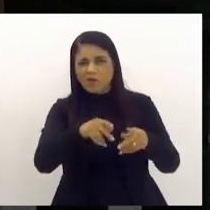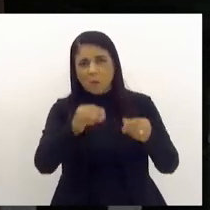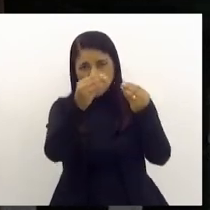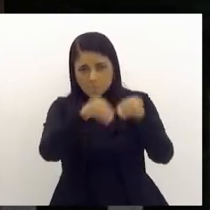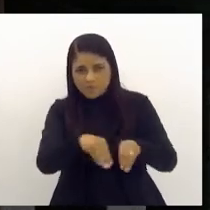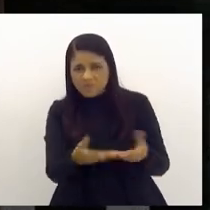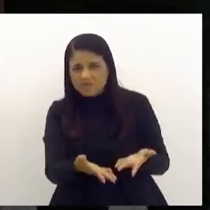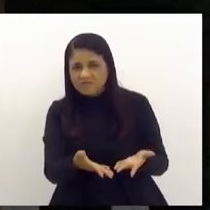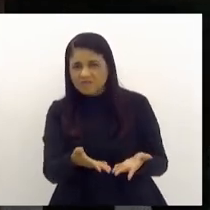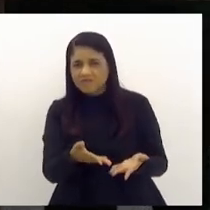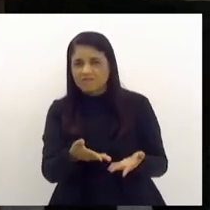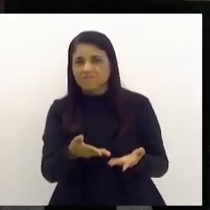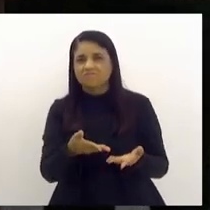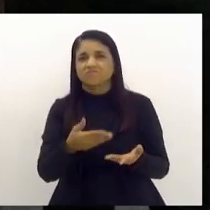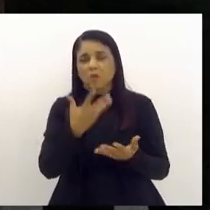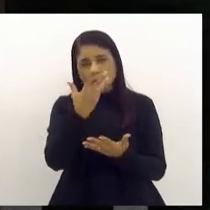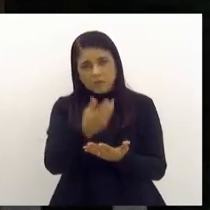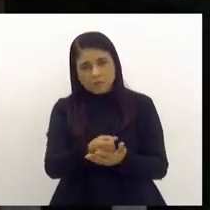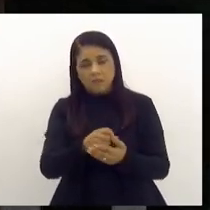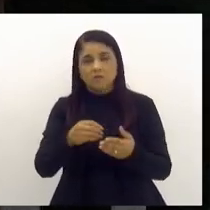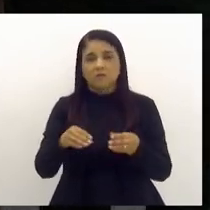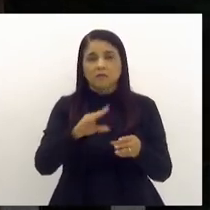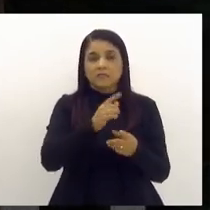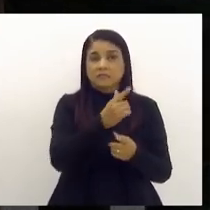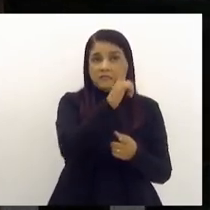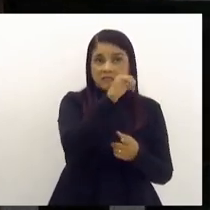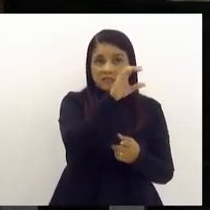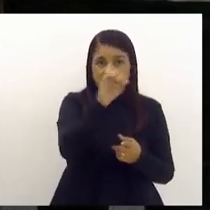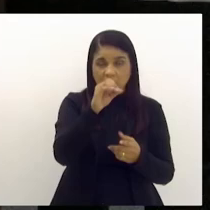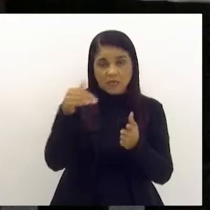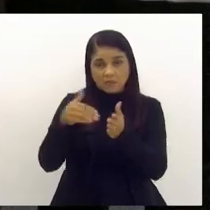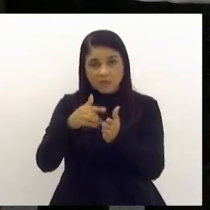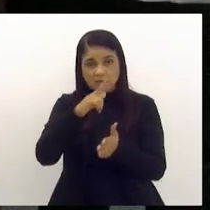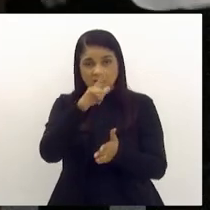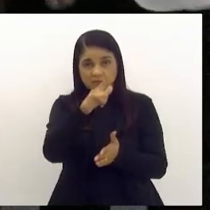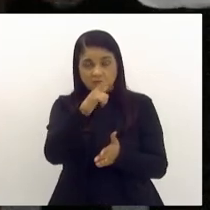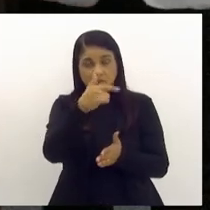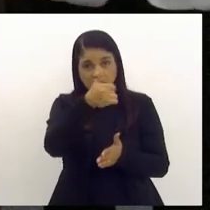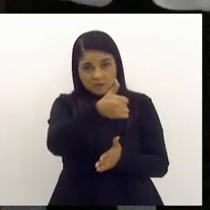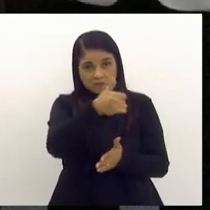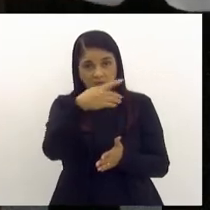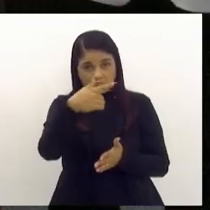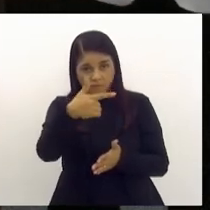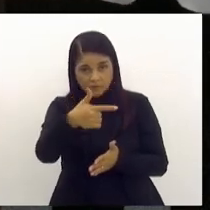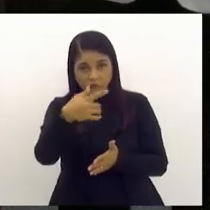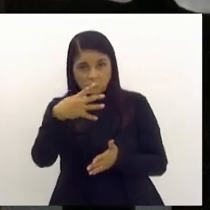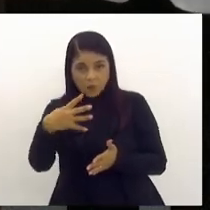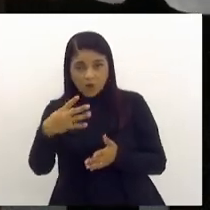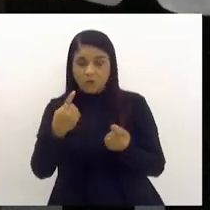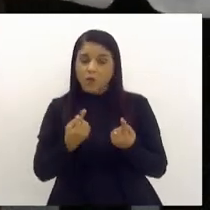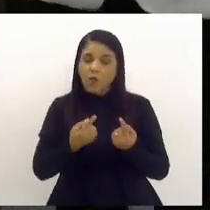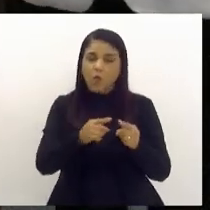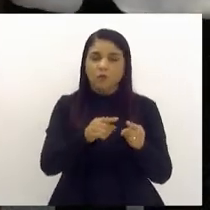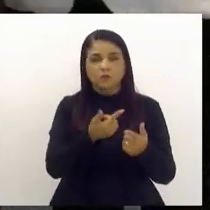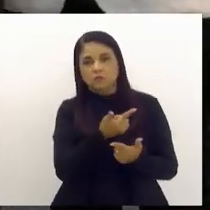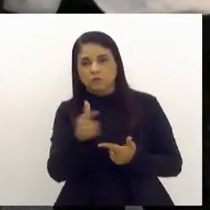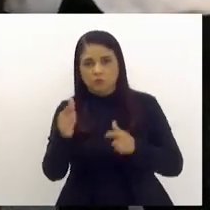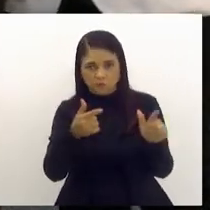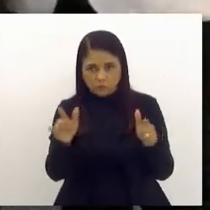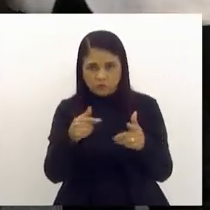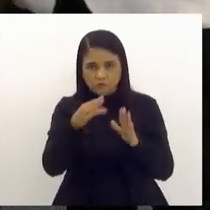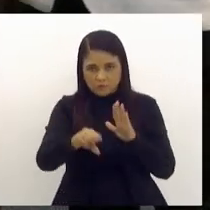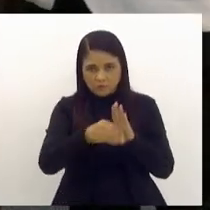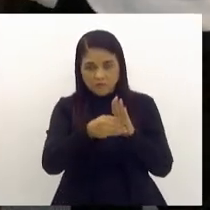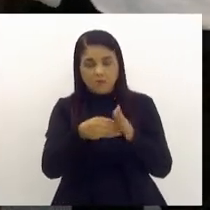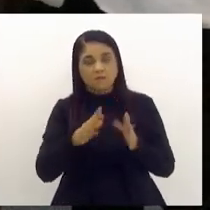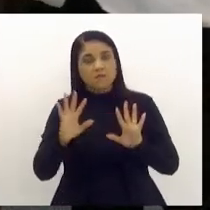Então, portanto, favorável da emenda 6 a 124 e contrário ao projeto, senhor presidente, saudando aqueles e aquelas